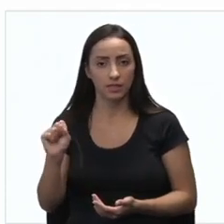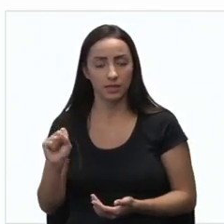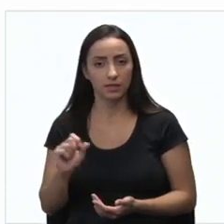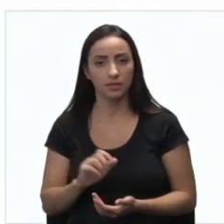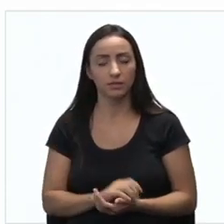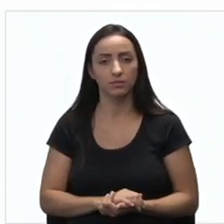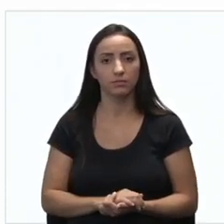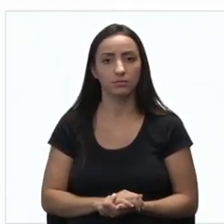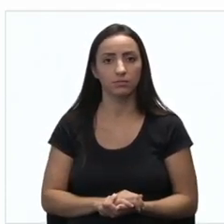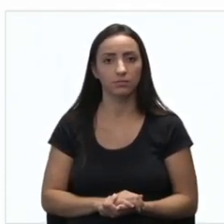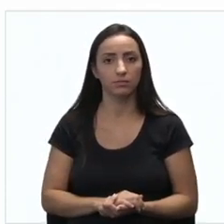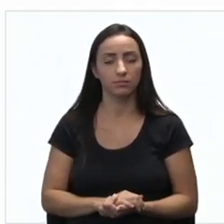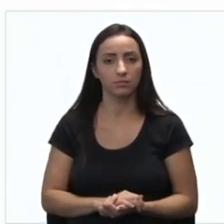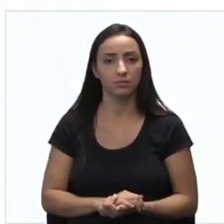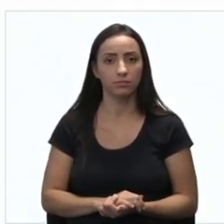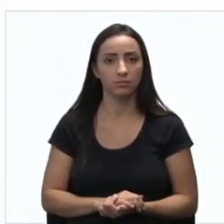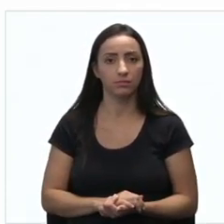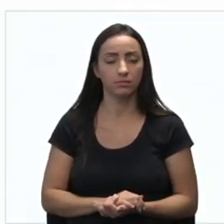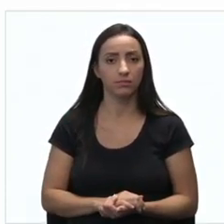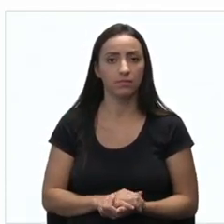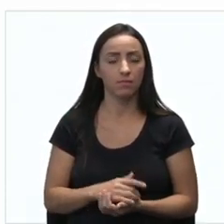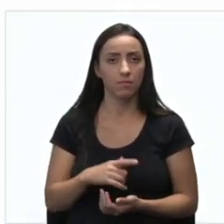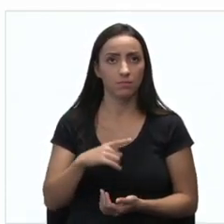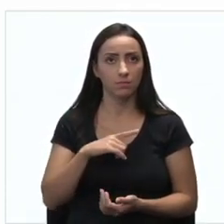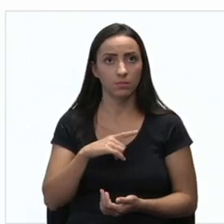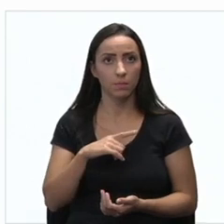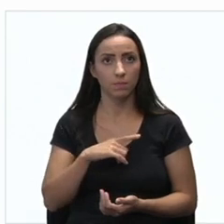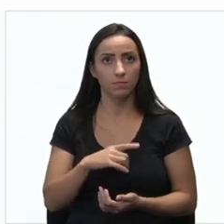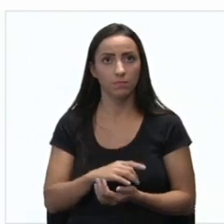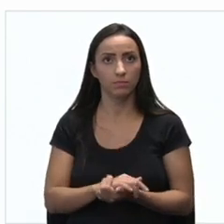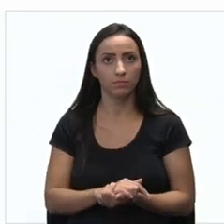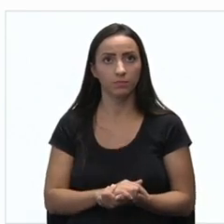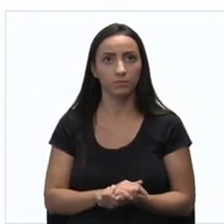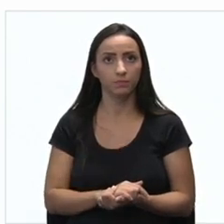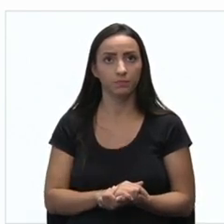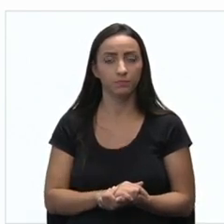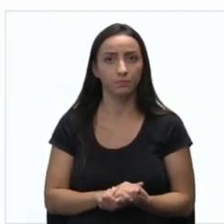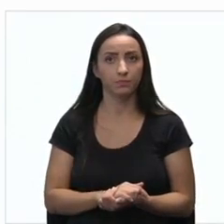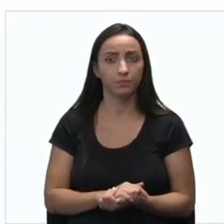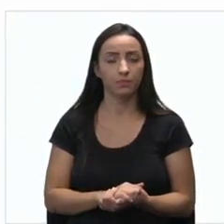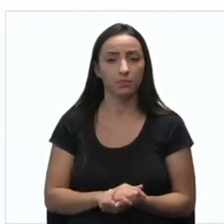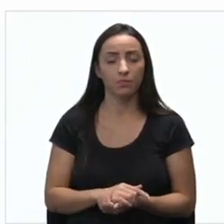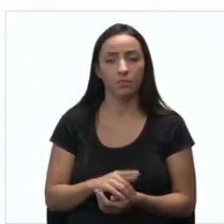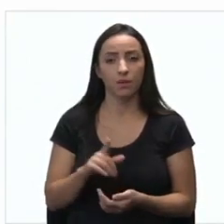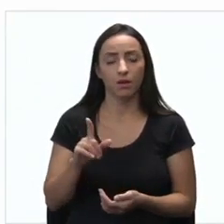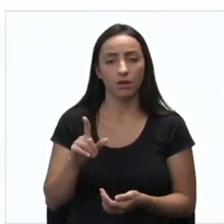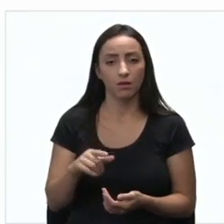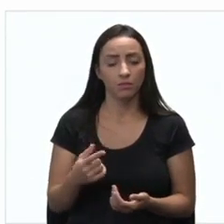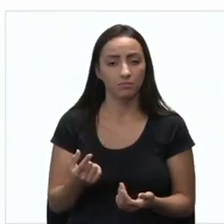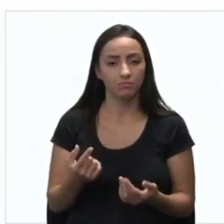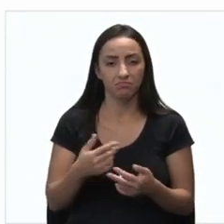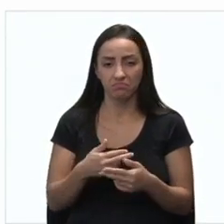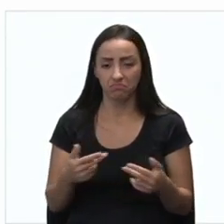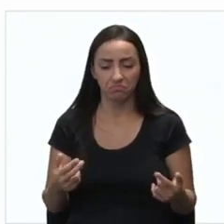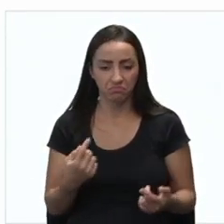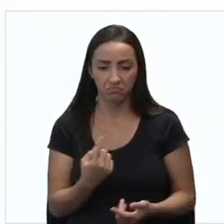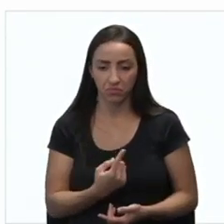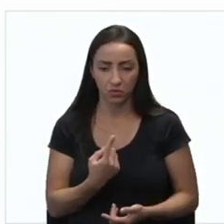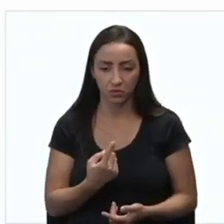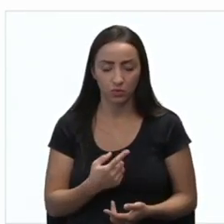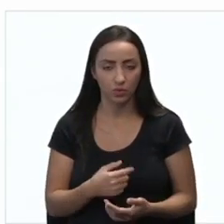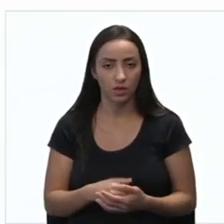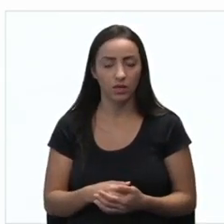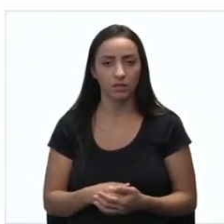DSS dispostos em camadas vão desde aqueles determinantes mais